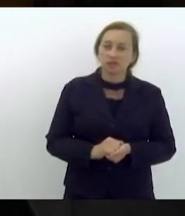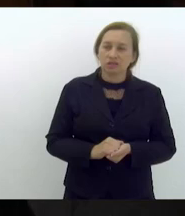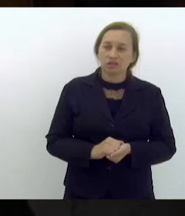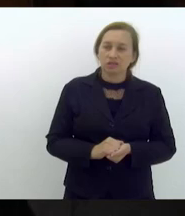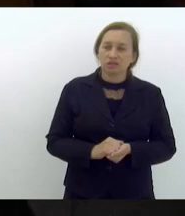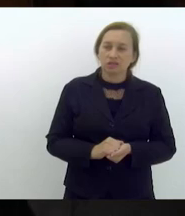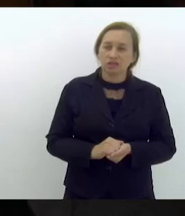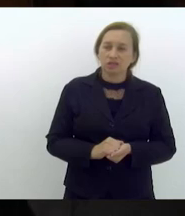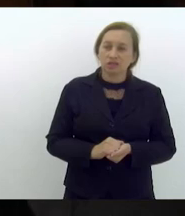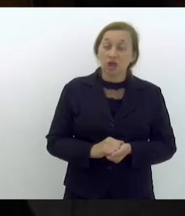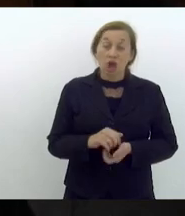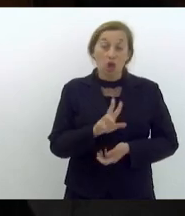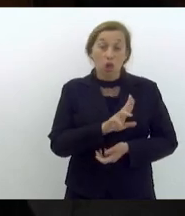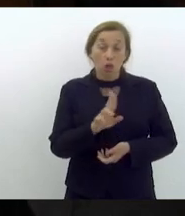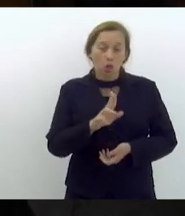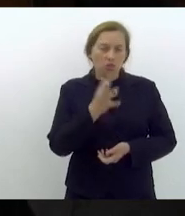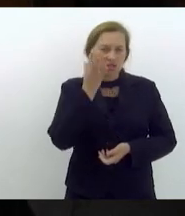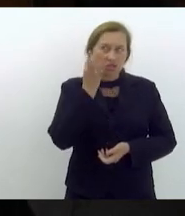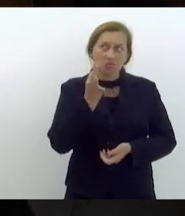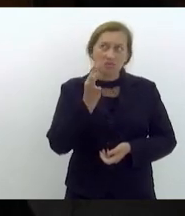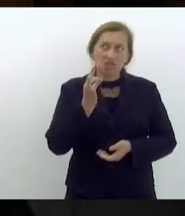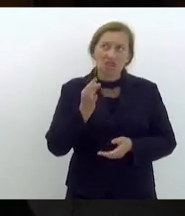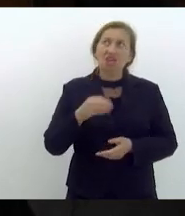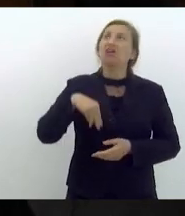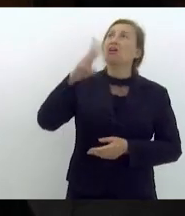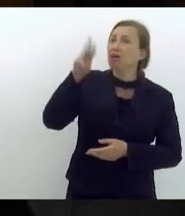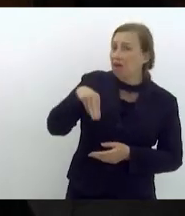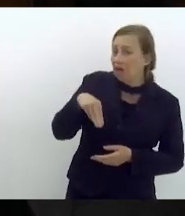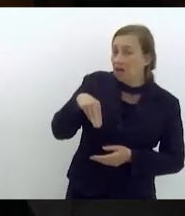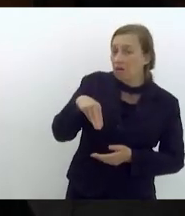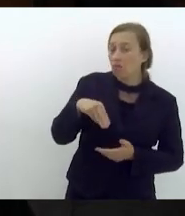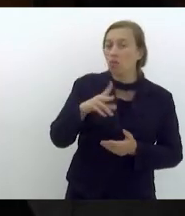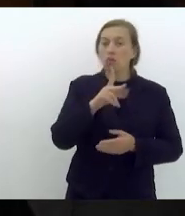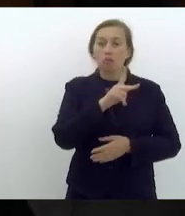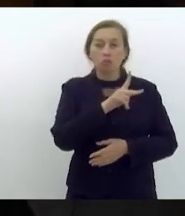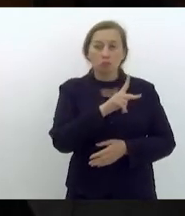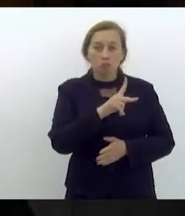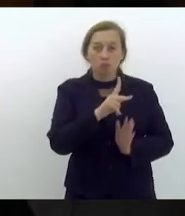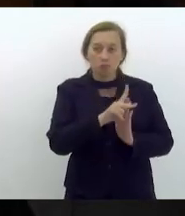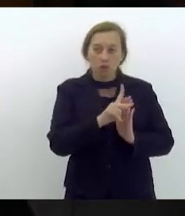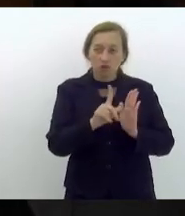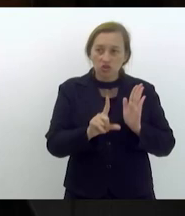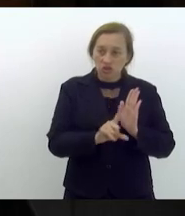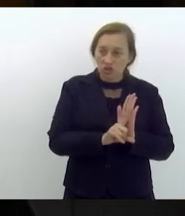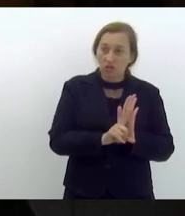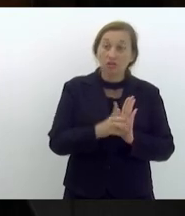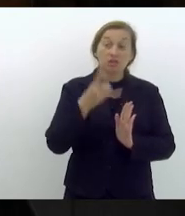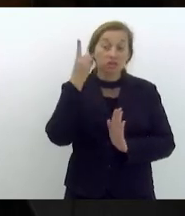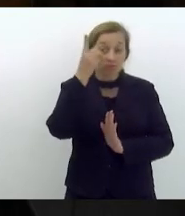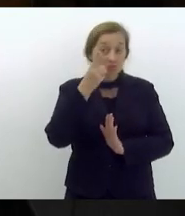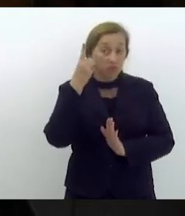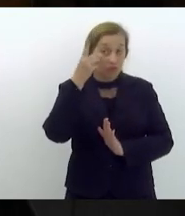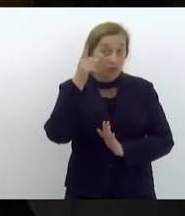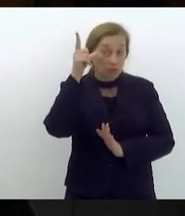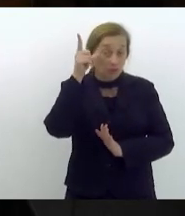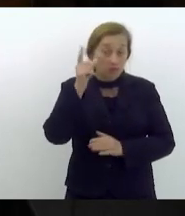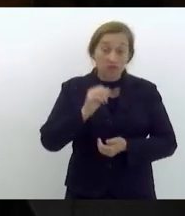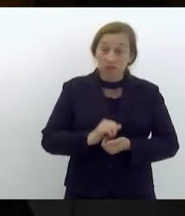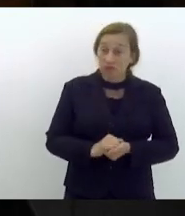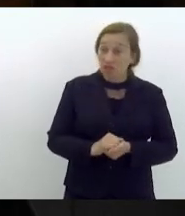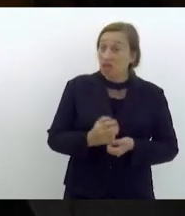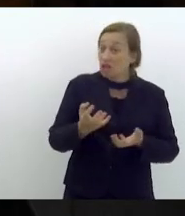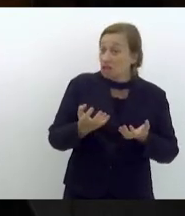em nome não sei de quem o projeto da deputada Lucinha que